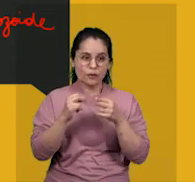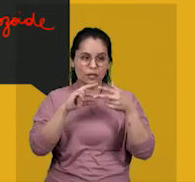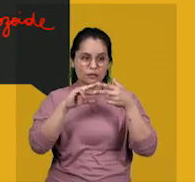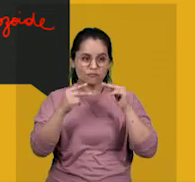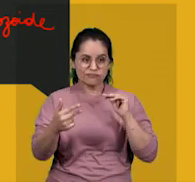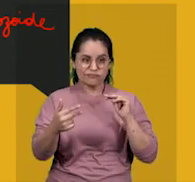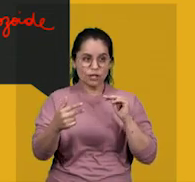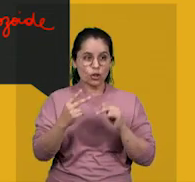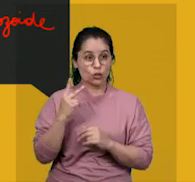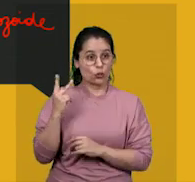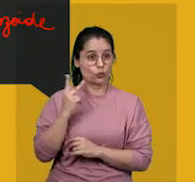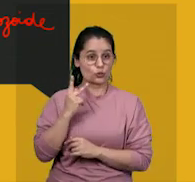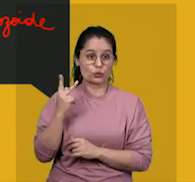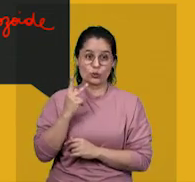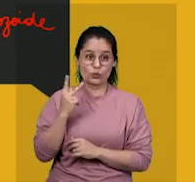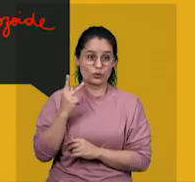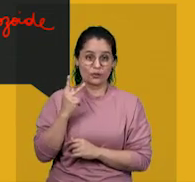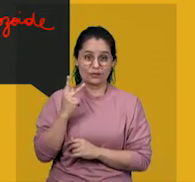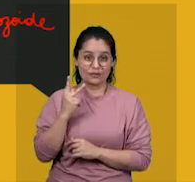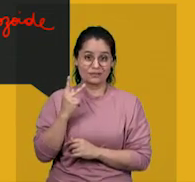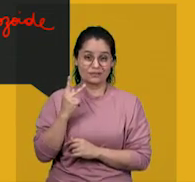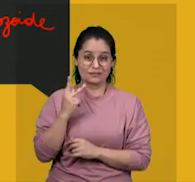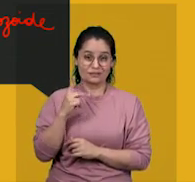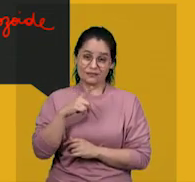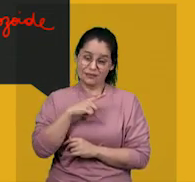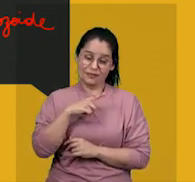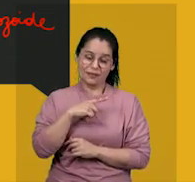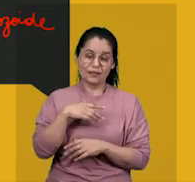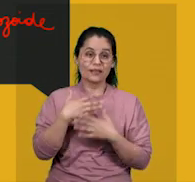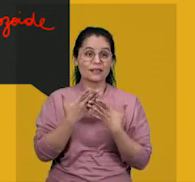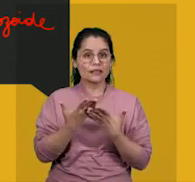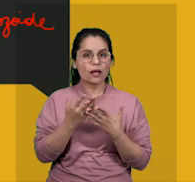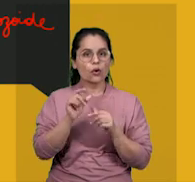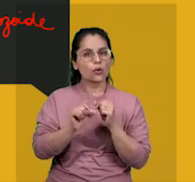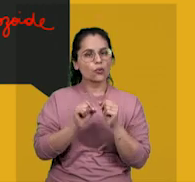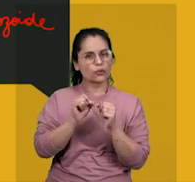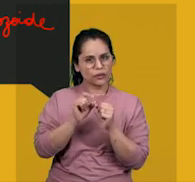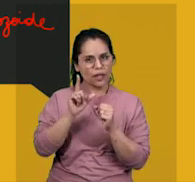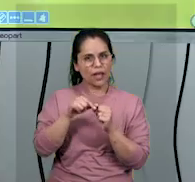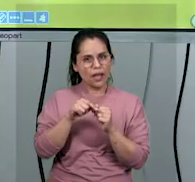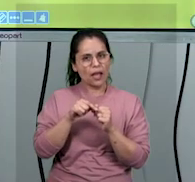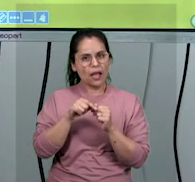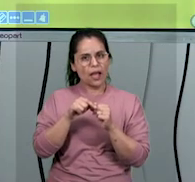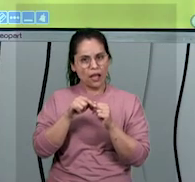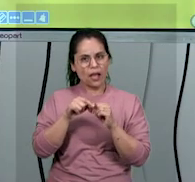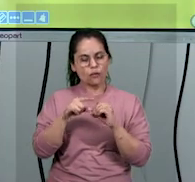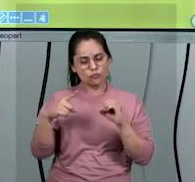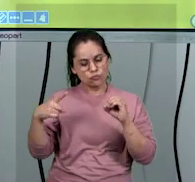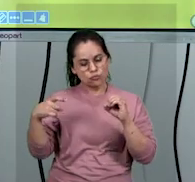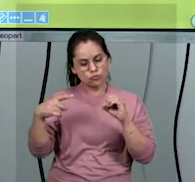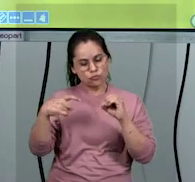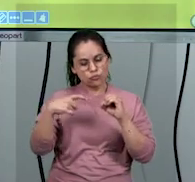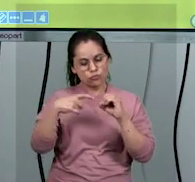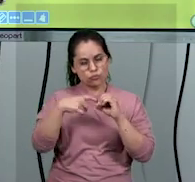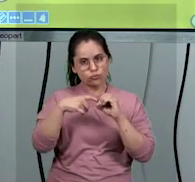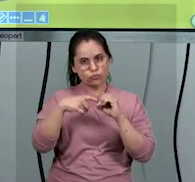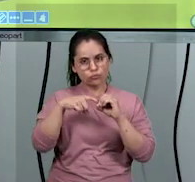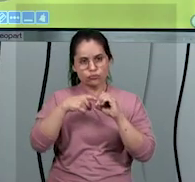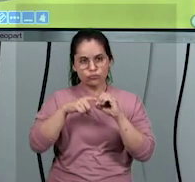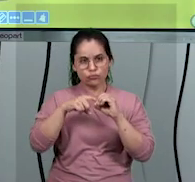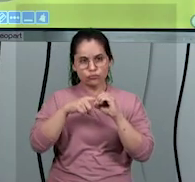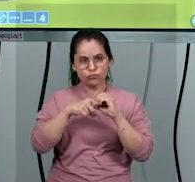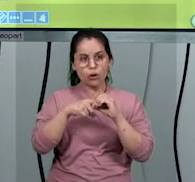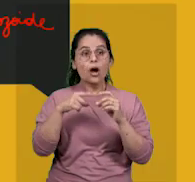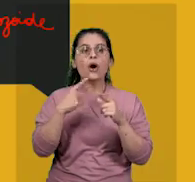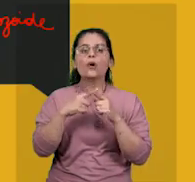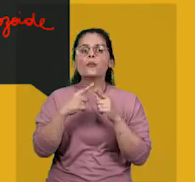tem DNA da mamãe, informação genética. Então, os gametas são essas células reprodutoras. Por que a masculina